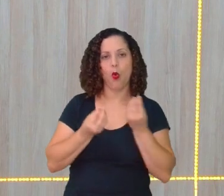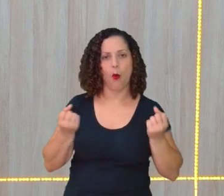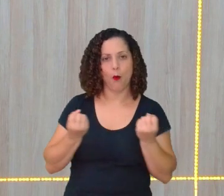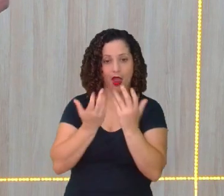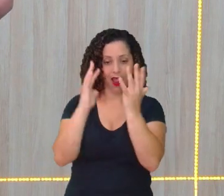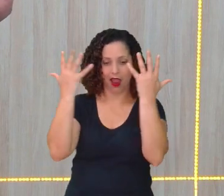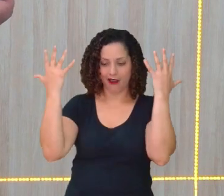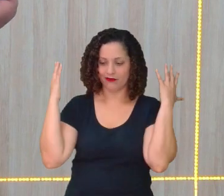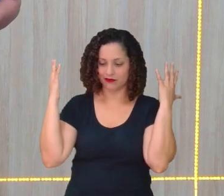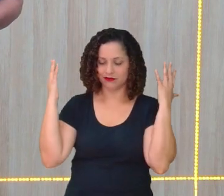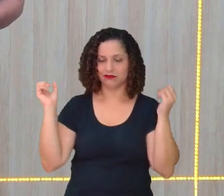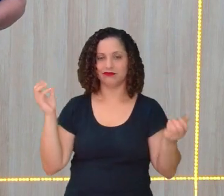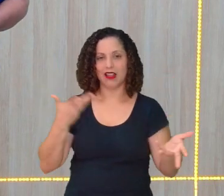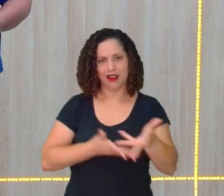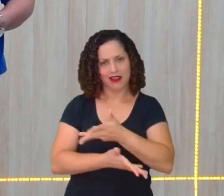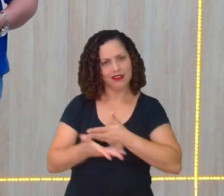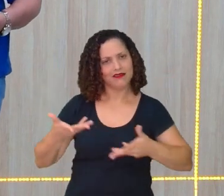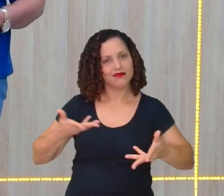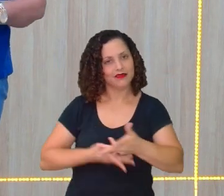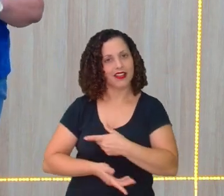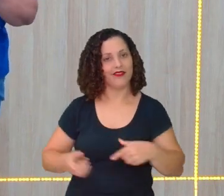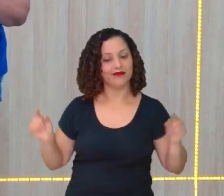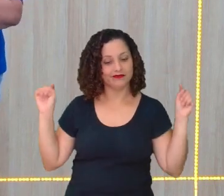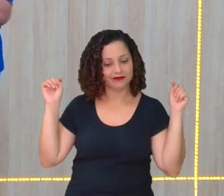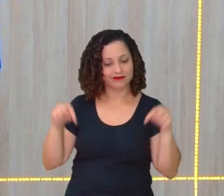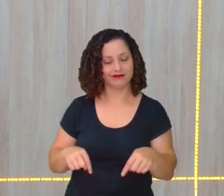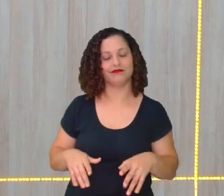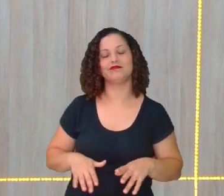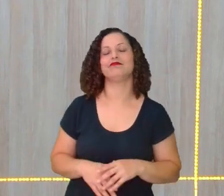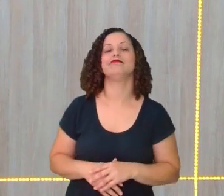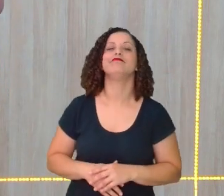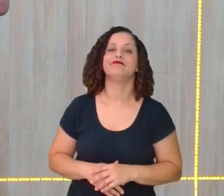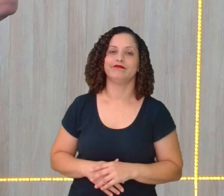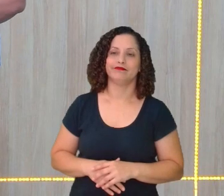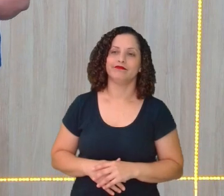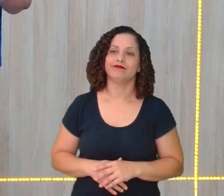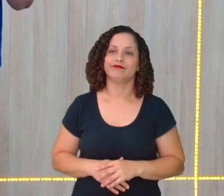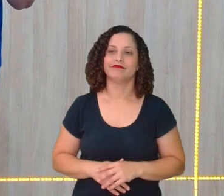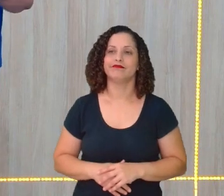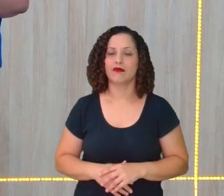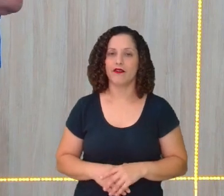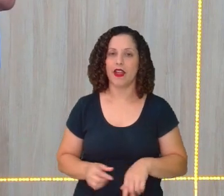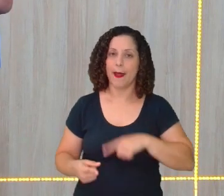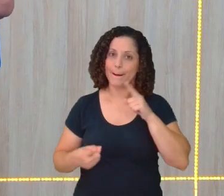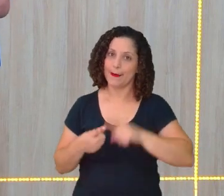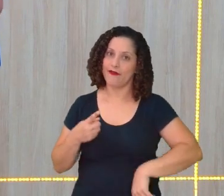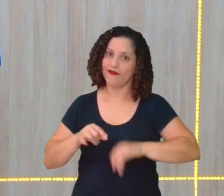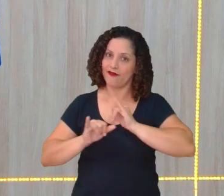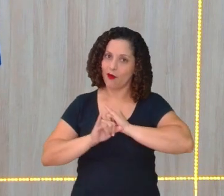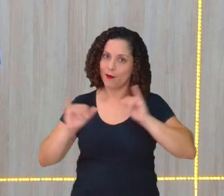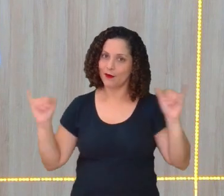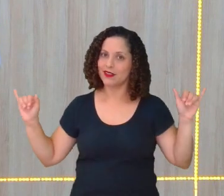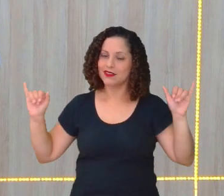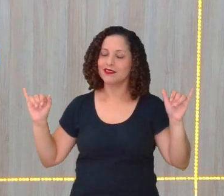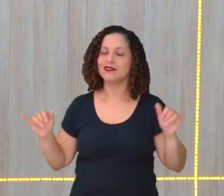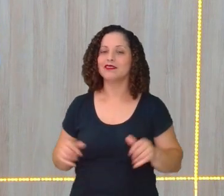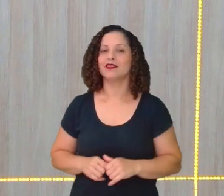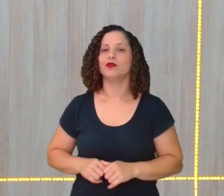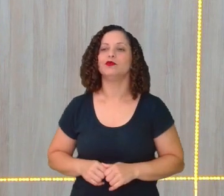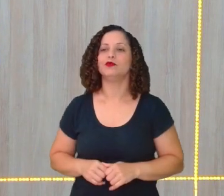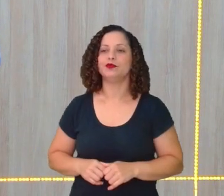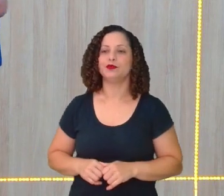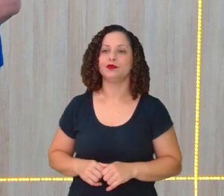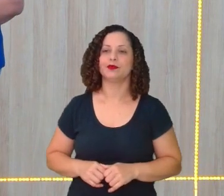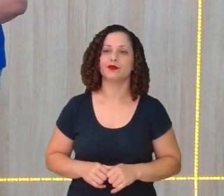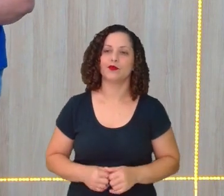interagia no seu ambiente natural. Então, aí seria a primeira informação, uma praça bem longa, né? Ao